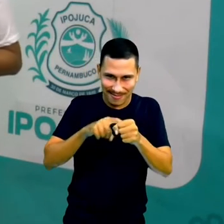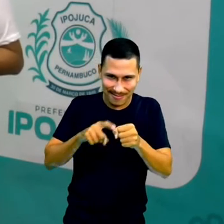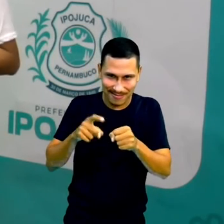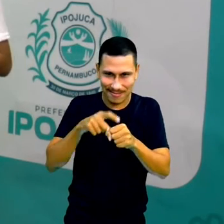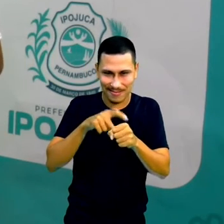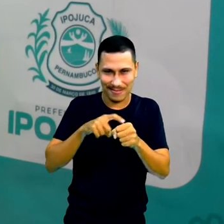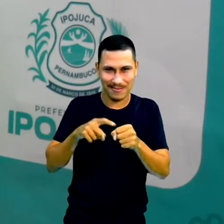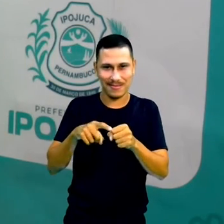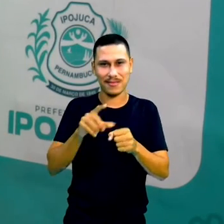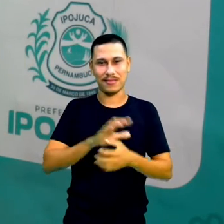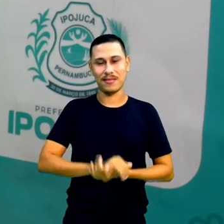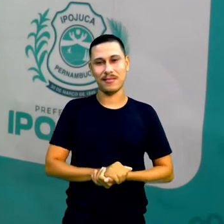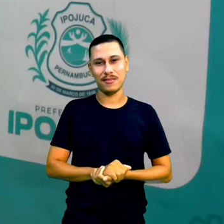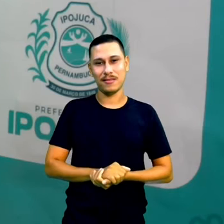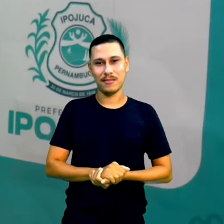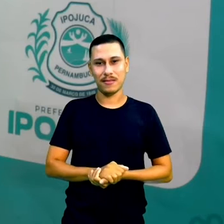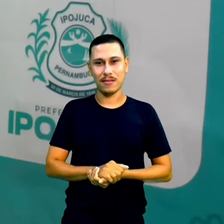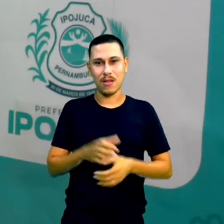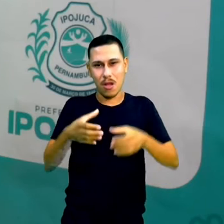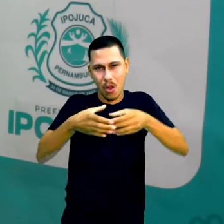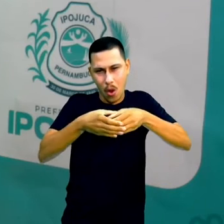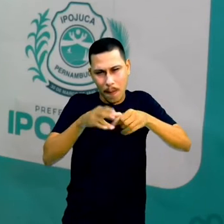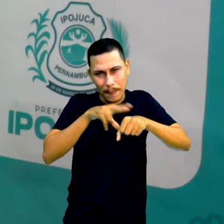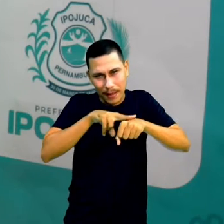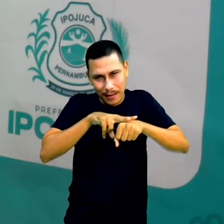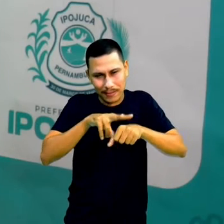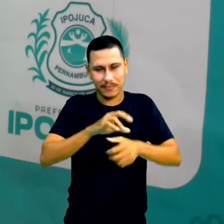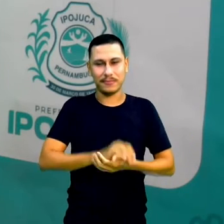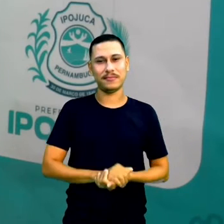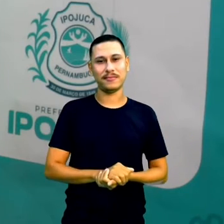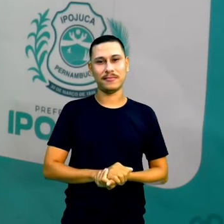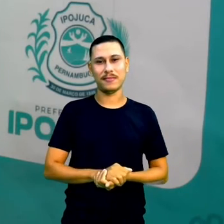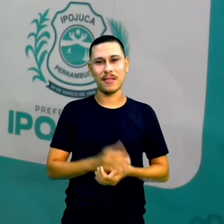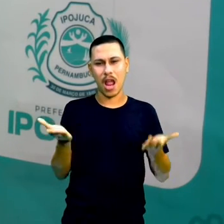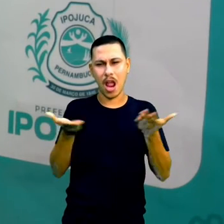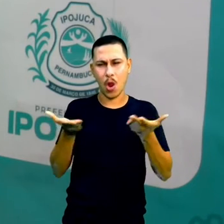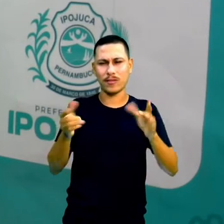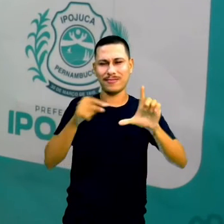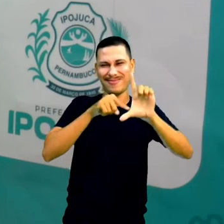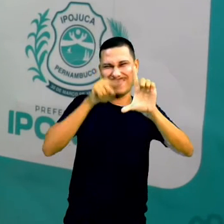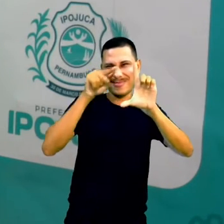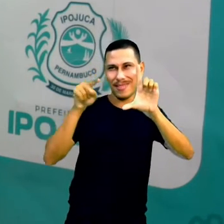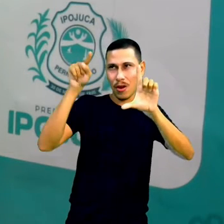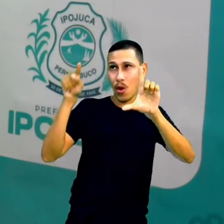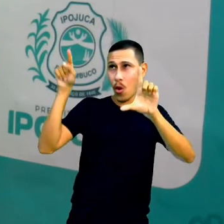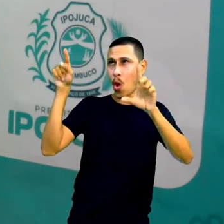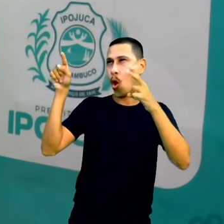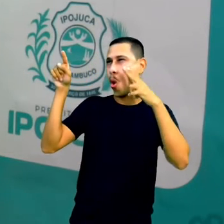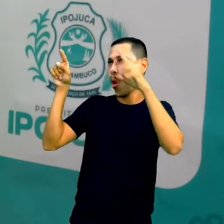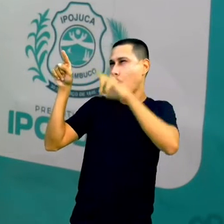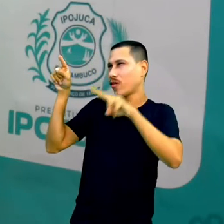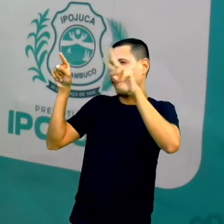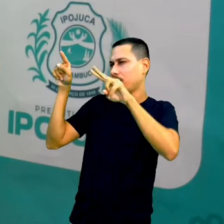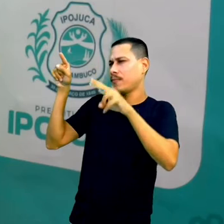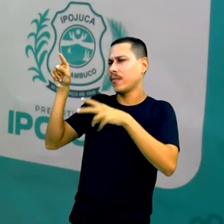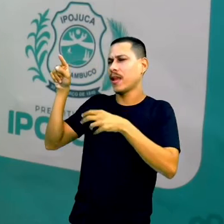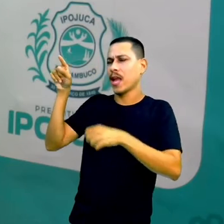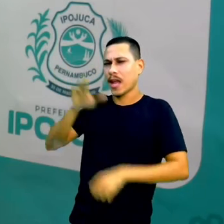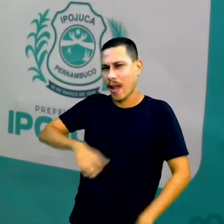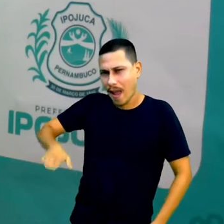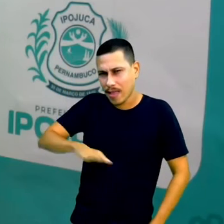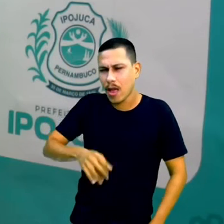morango, pera. E então aqui no gráfico, vamos descobrir quantas